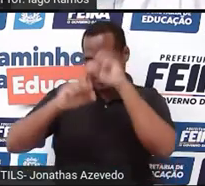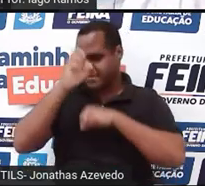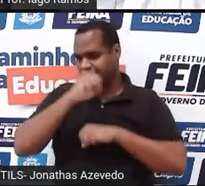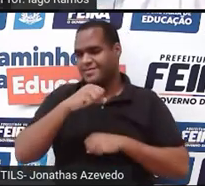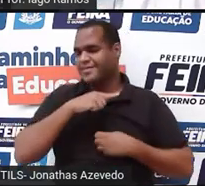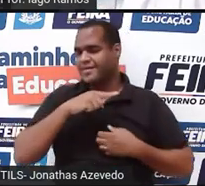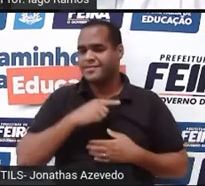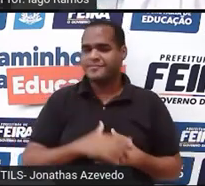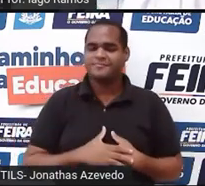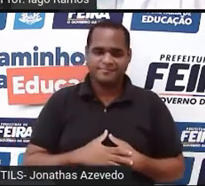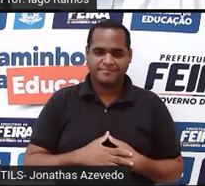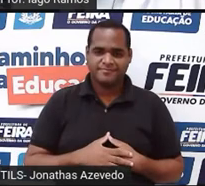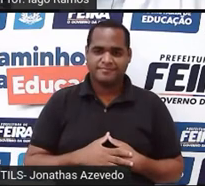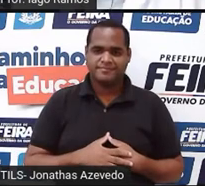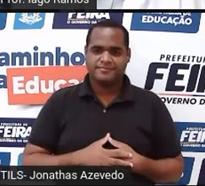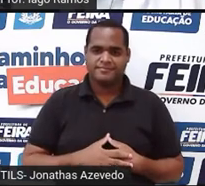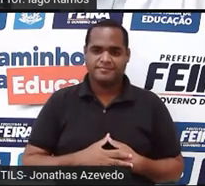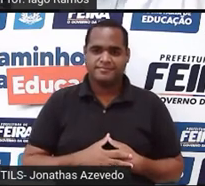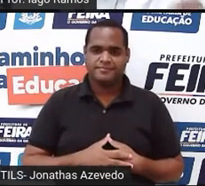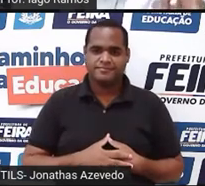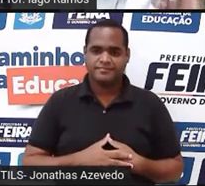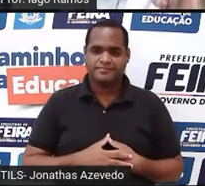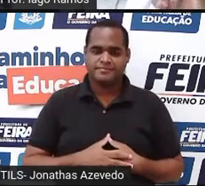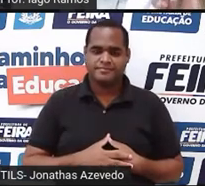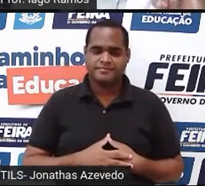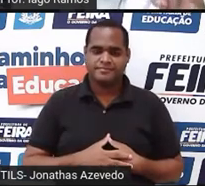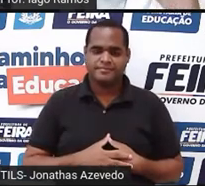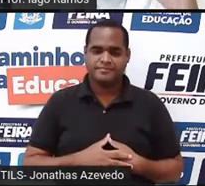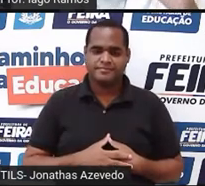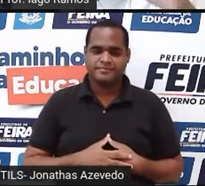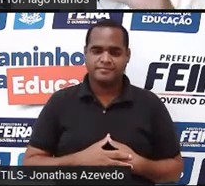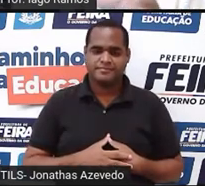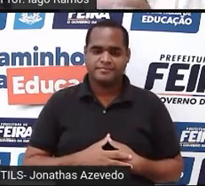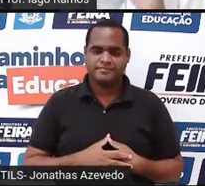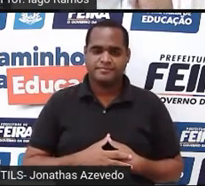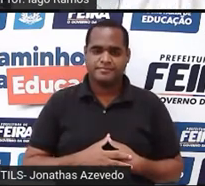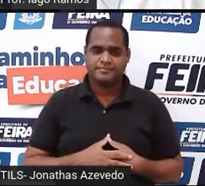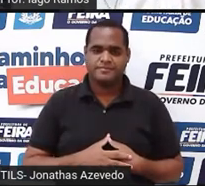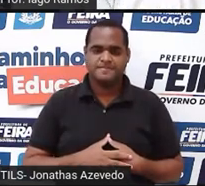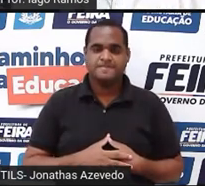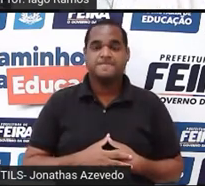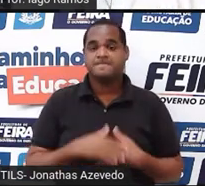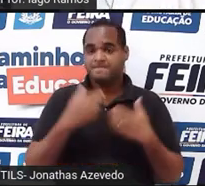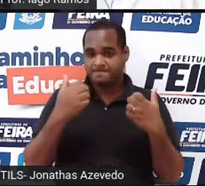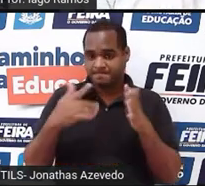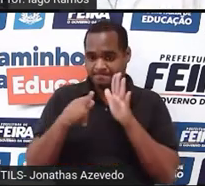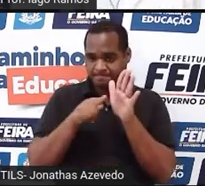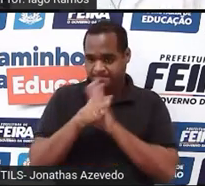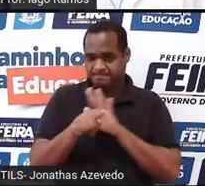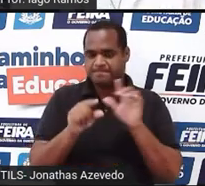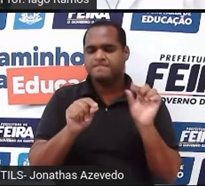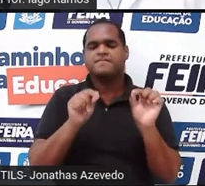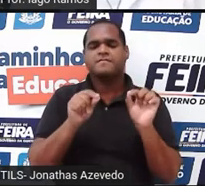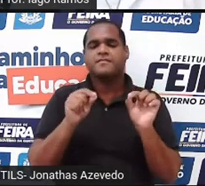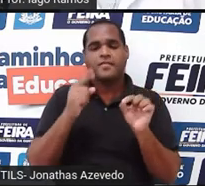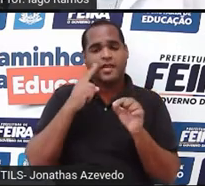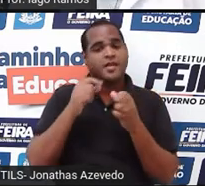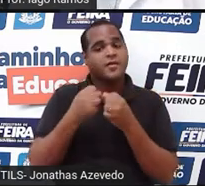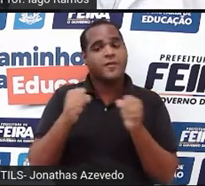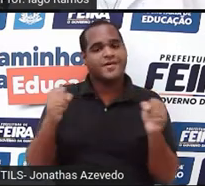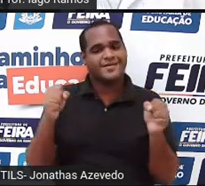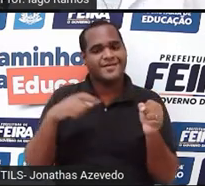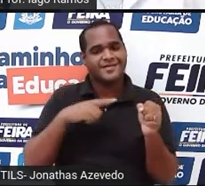beleza bom Então olha só e vamos começar por essa pergunta aqui ó as grandezas